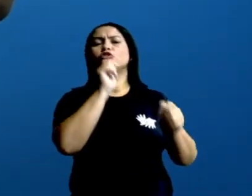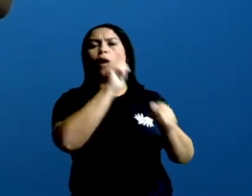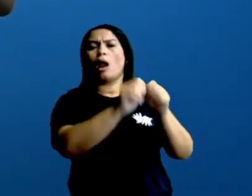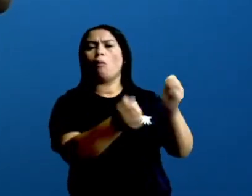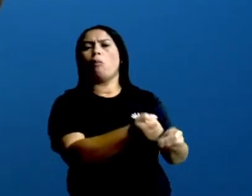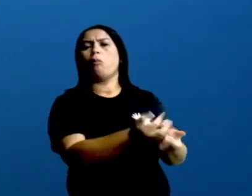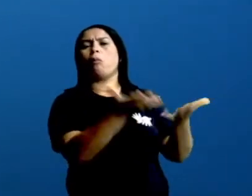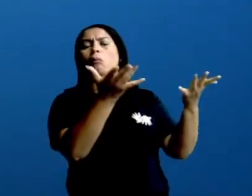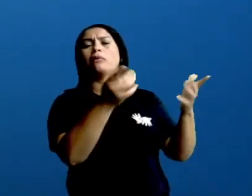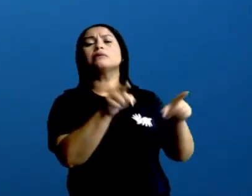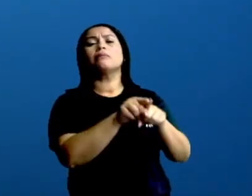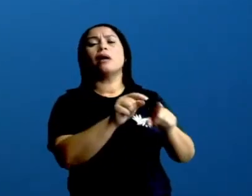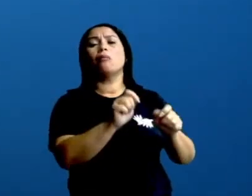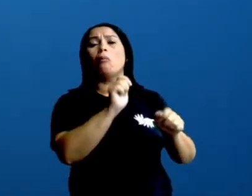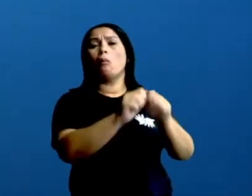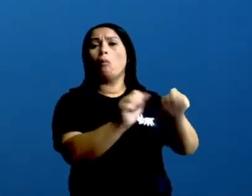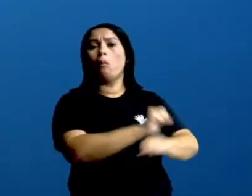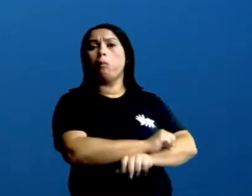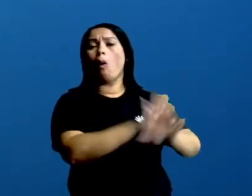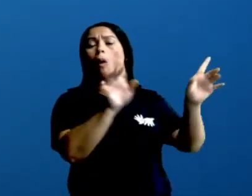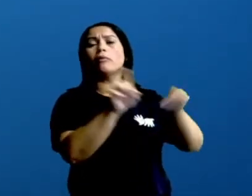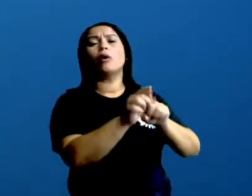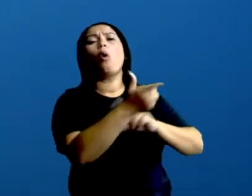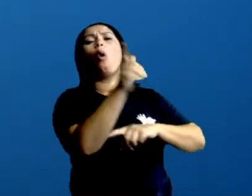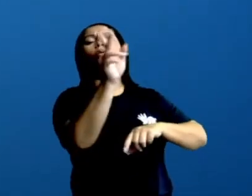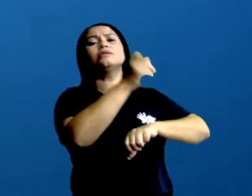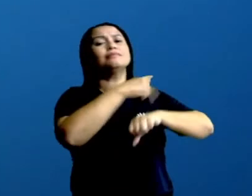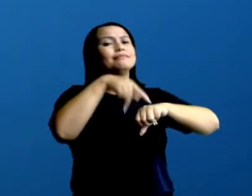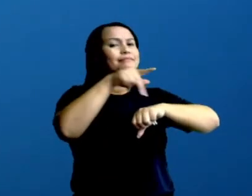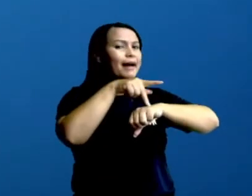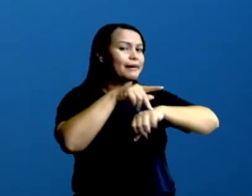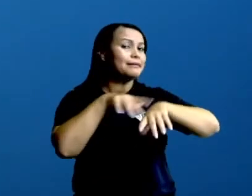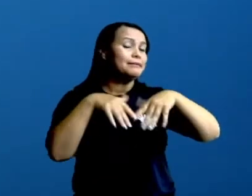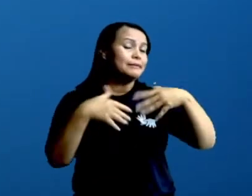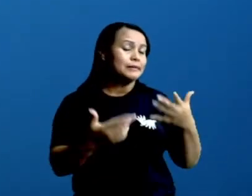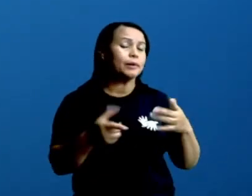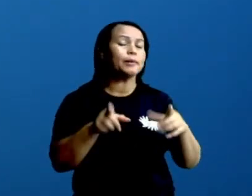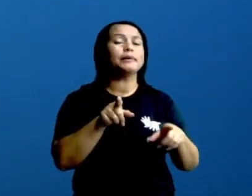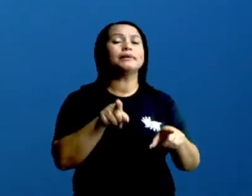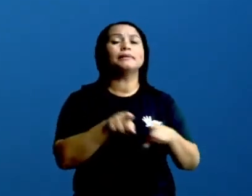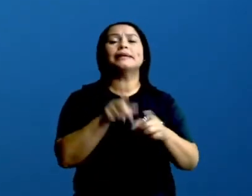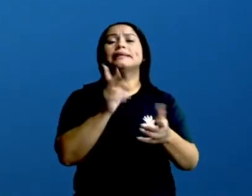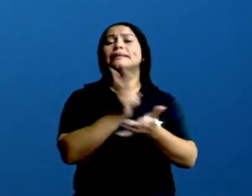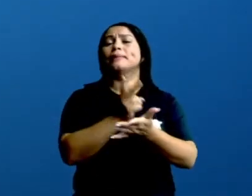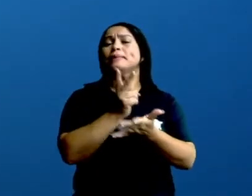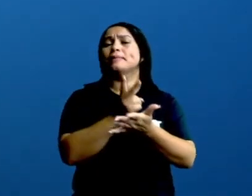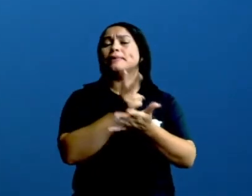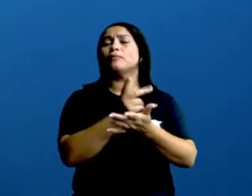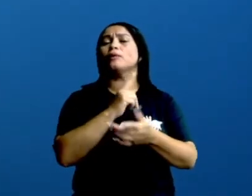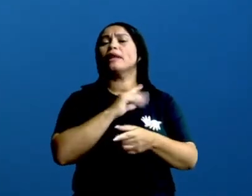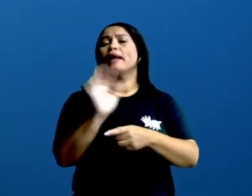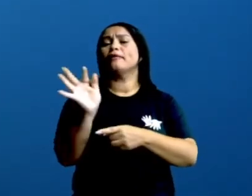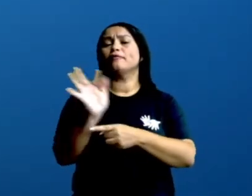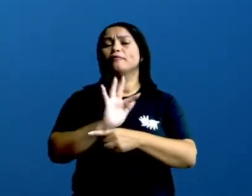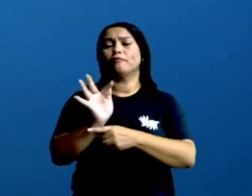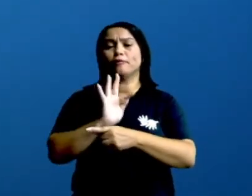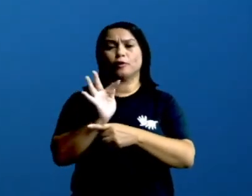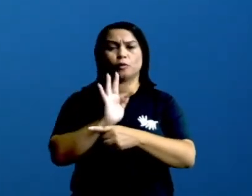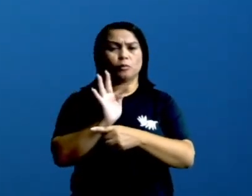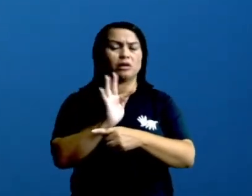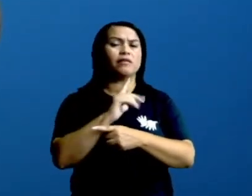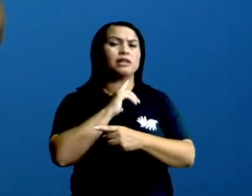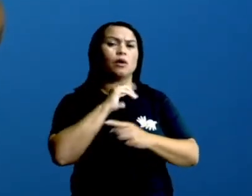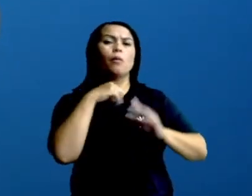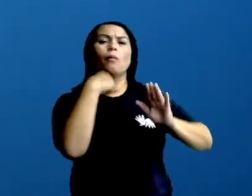bombas em países, enfim. E sempre que eles vão fazer um filme sobre isso, que aí vai ser um marco